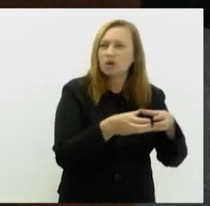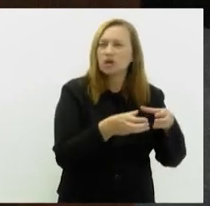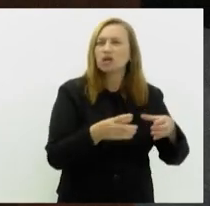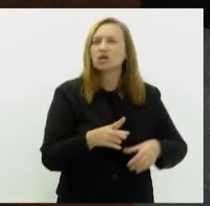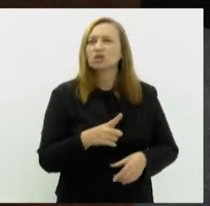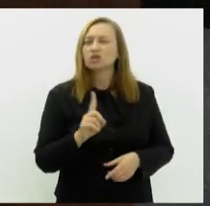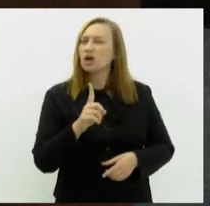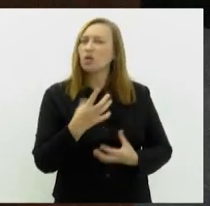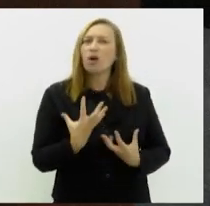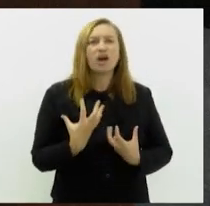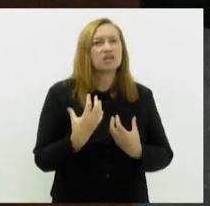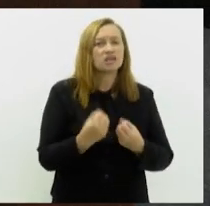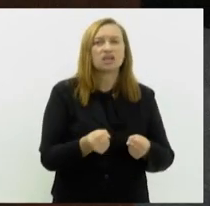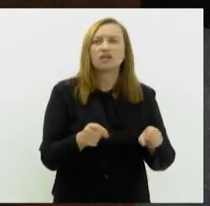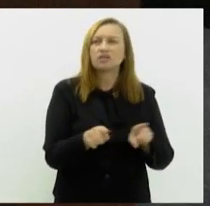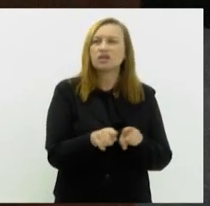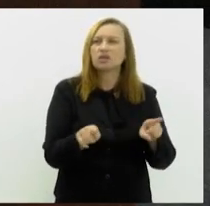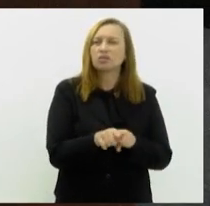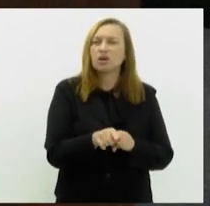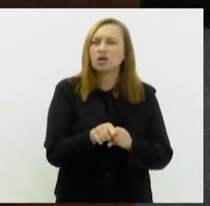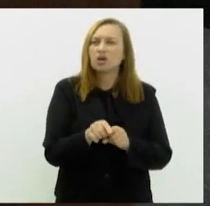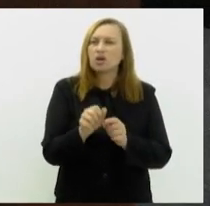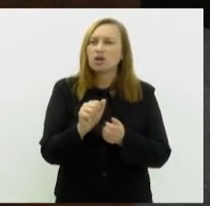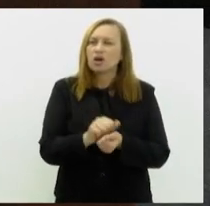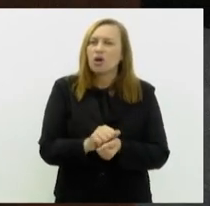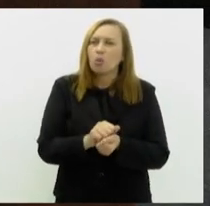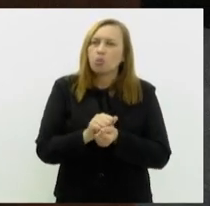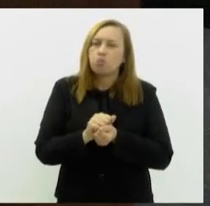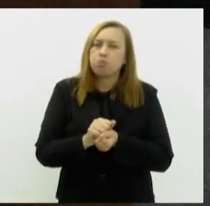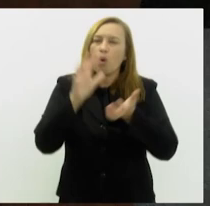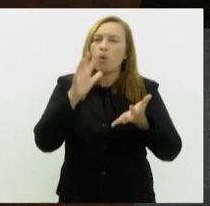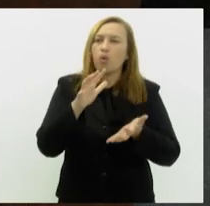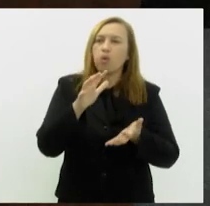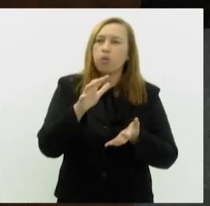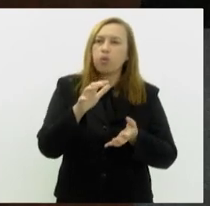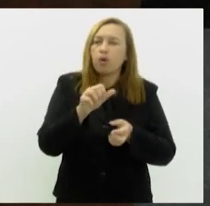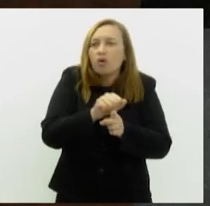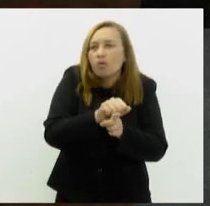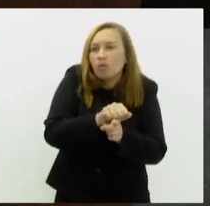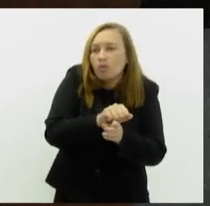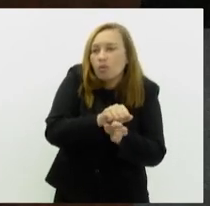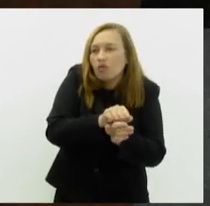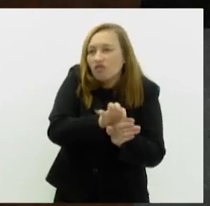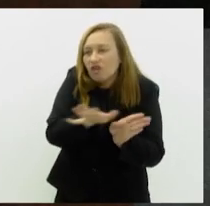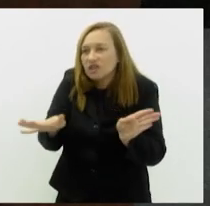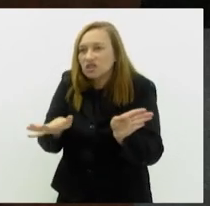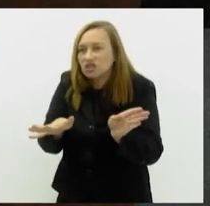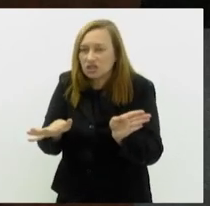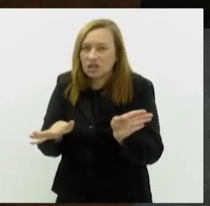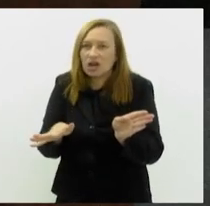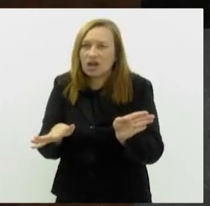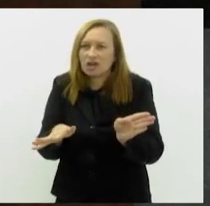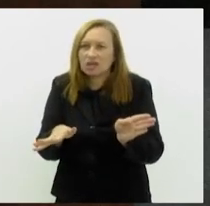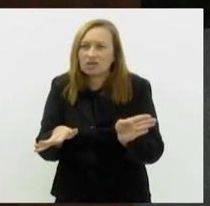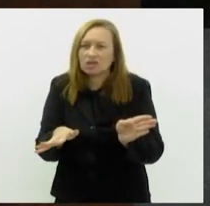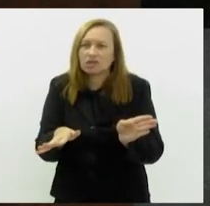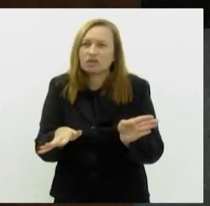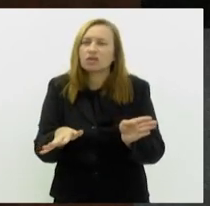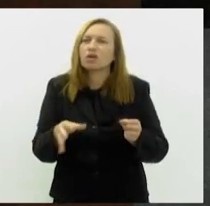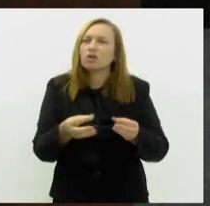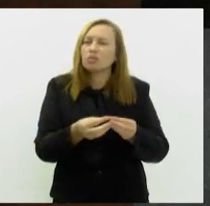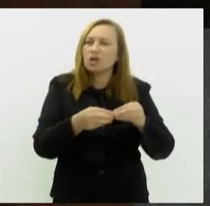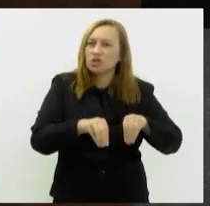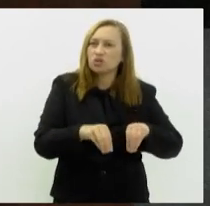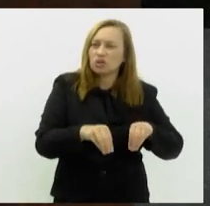consideramos inaceitável o bombardeio indiscriminado a Gaza e a ofensiva terrestre com consequências devastadoras